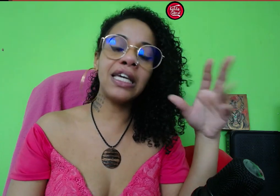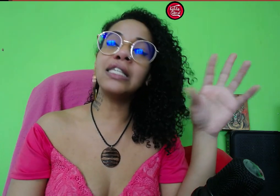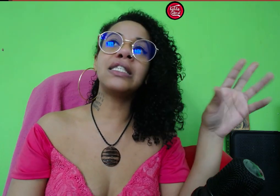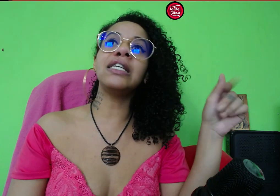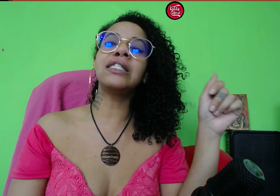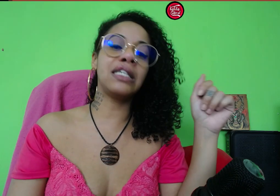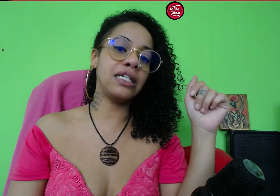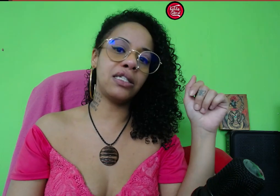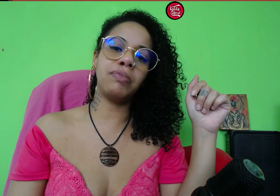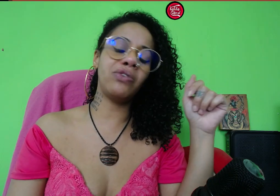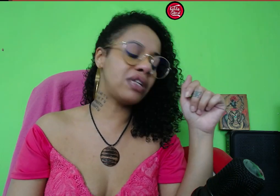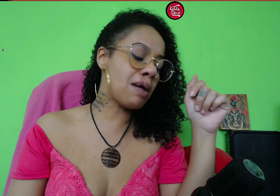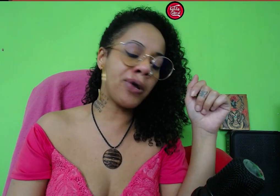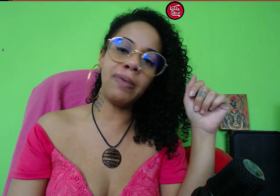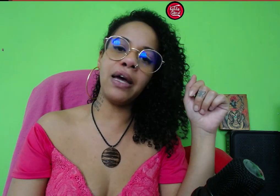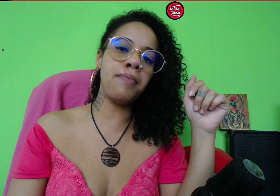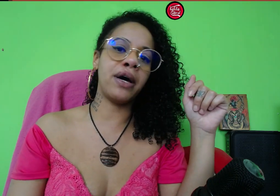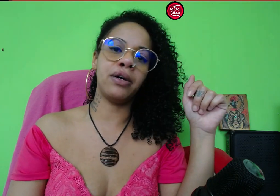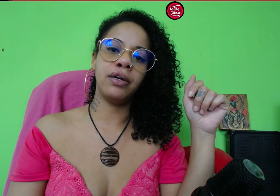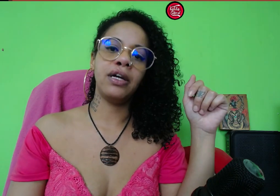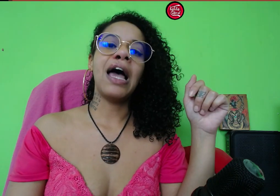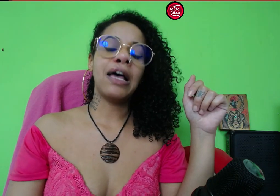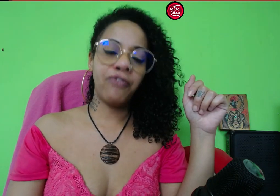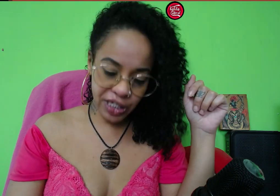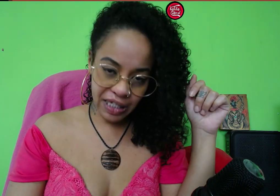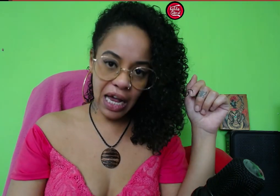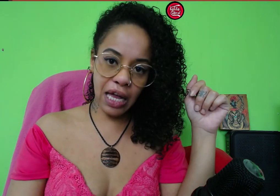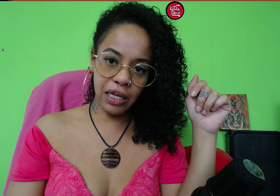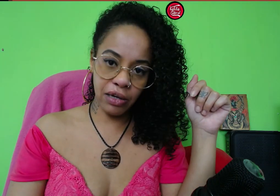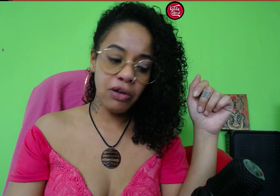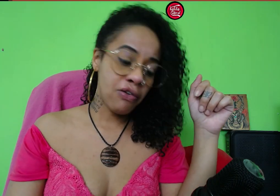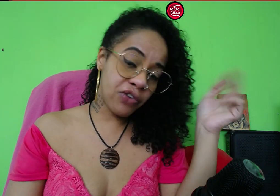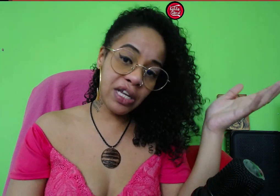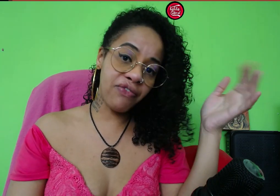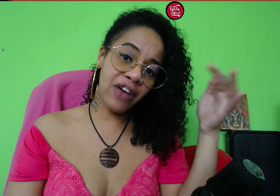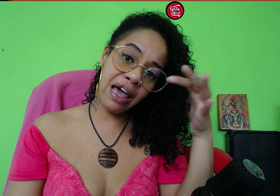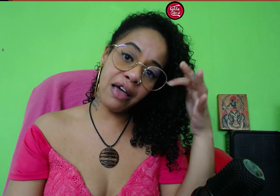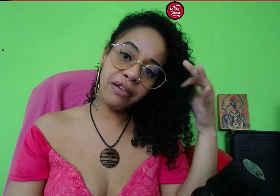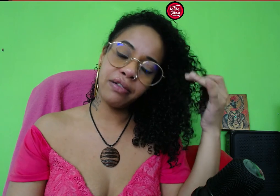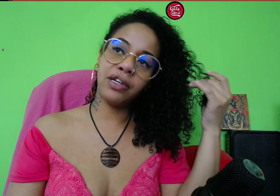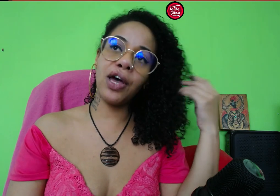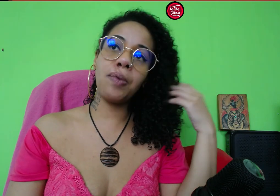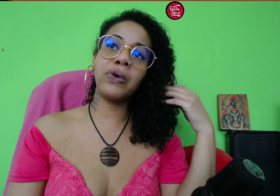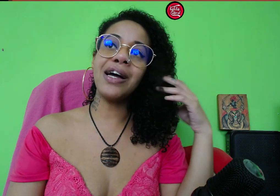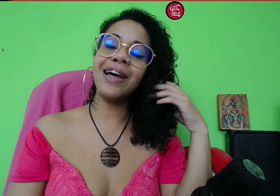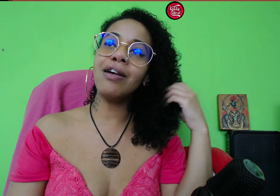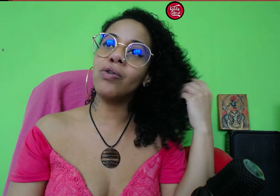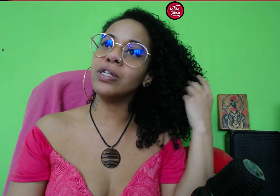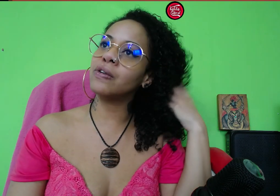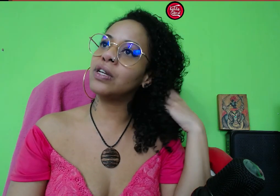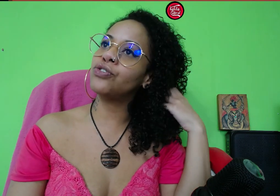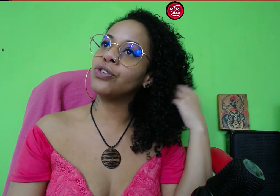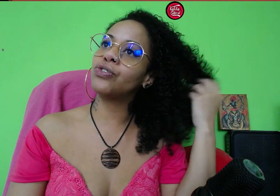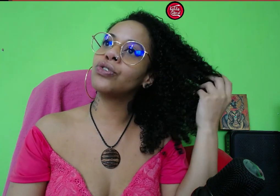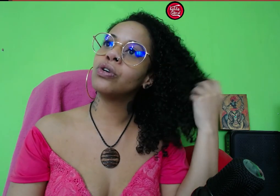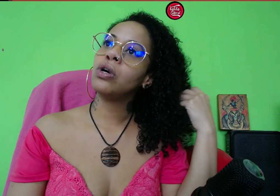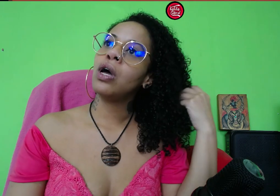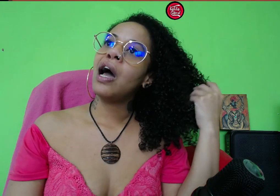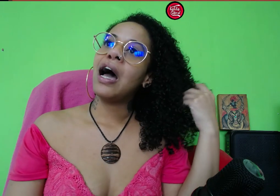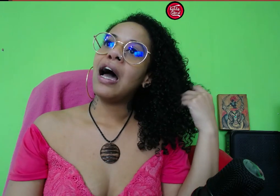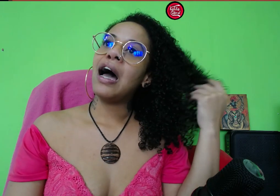em duplique Mas não tem problema fui citada vou ter que falar né porque aquela coisa né